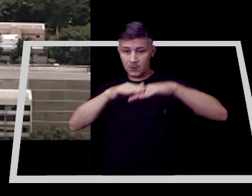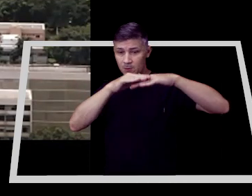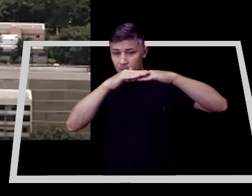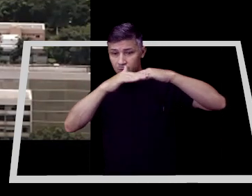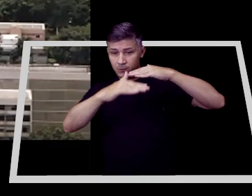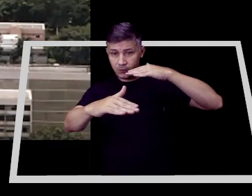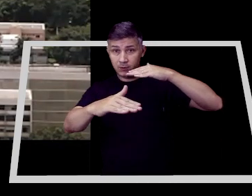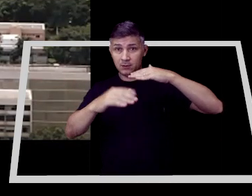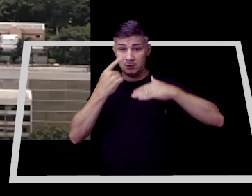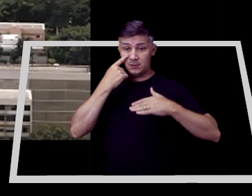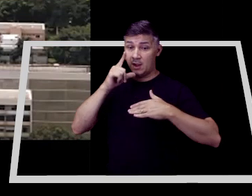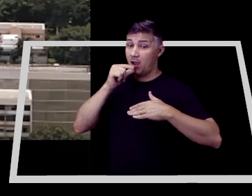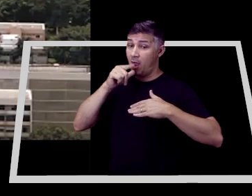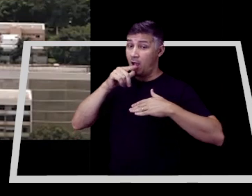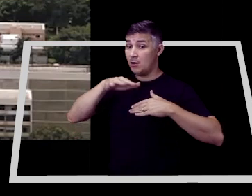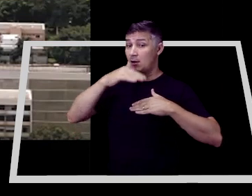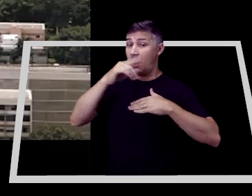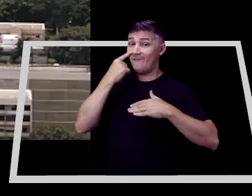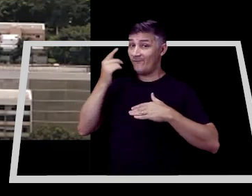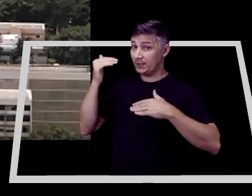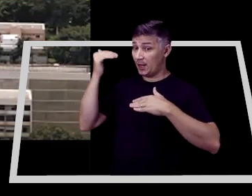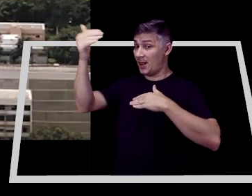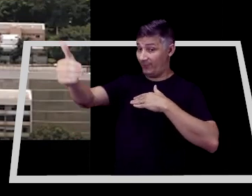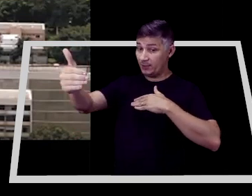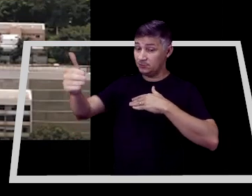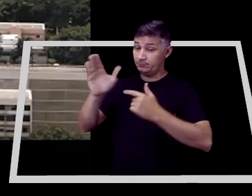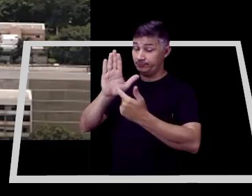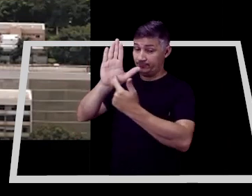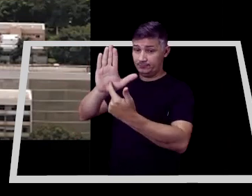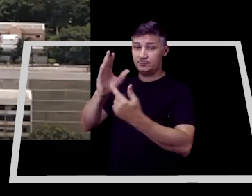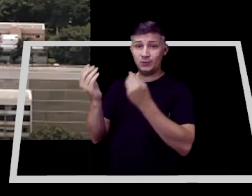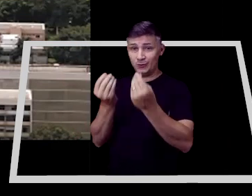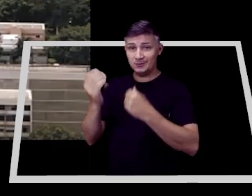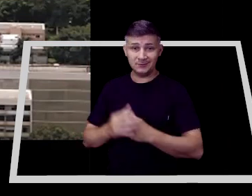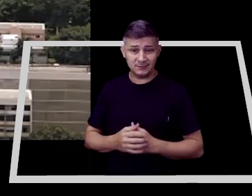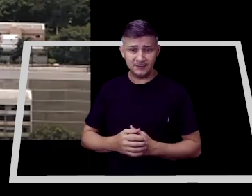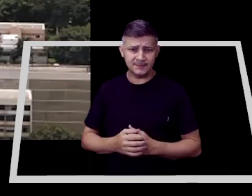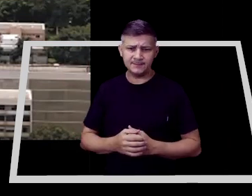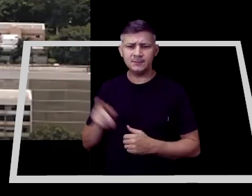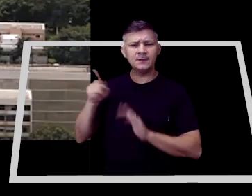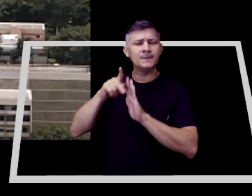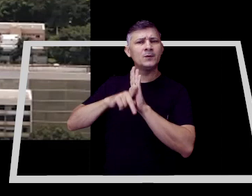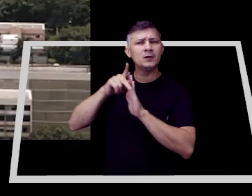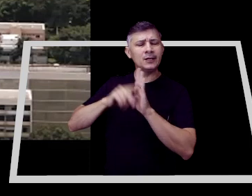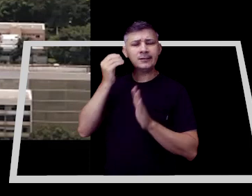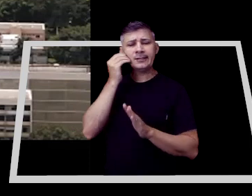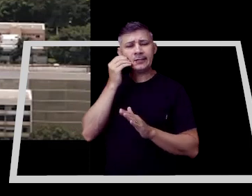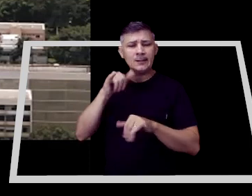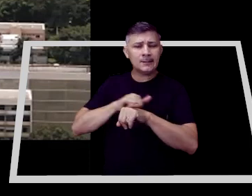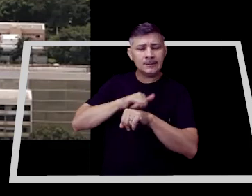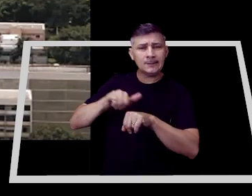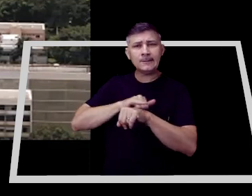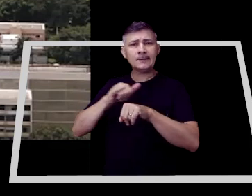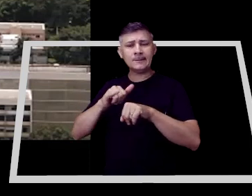em declive em direção ao lago, que a gente há pouco apresentou aqui para vocês. Acho que aquele projeto ele